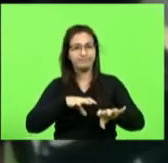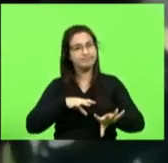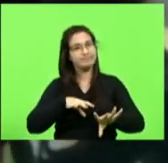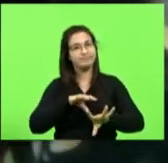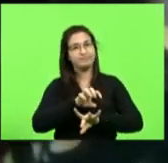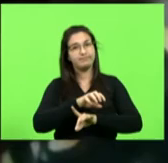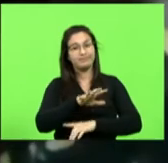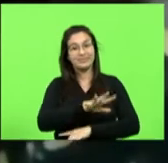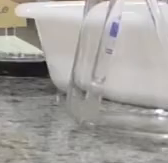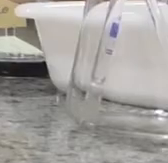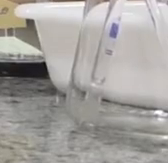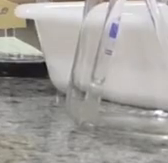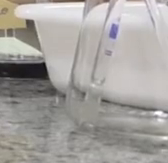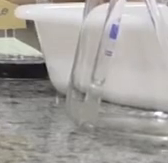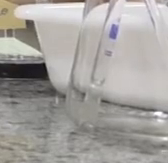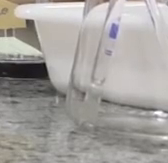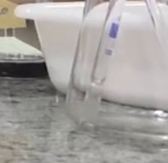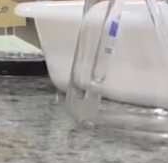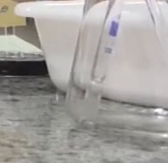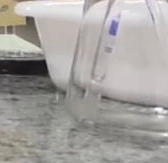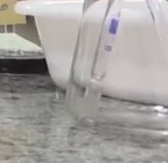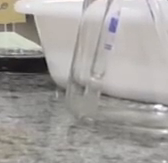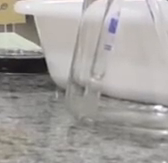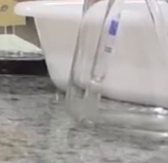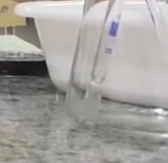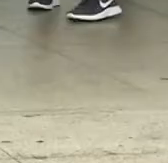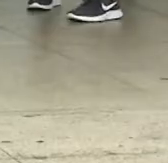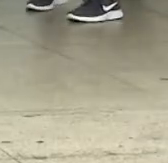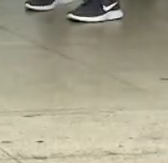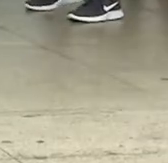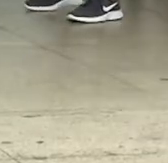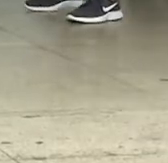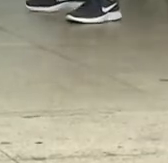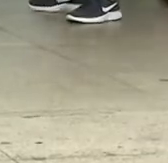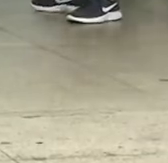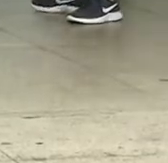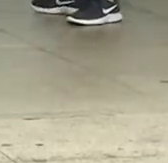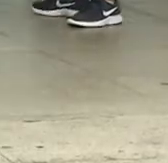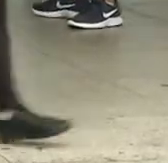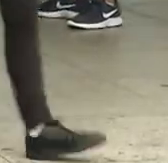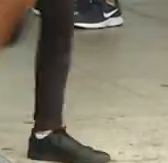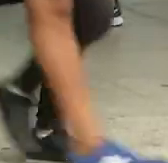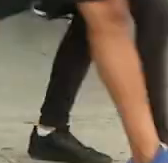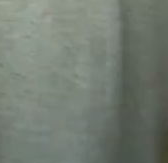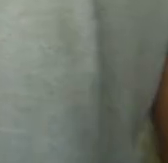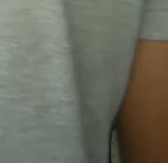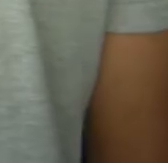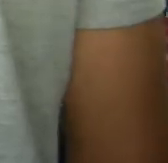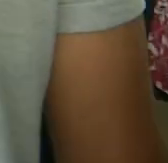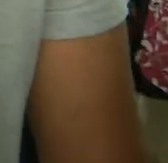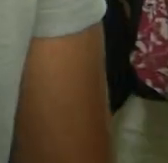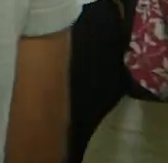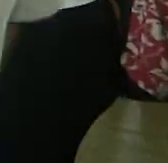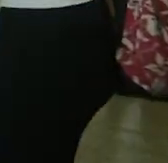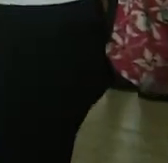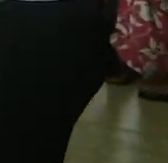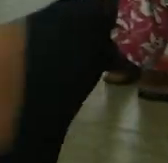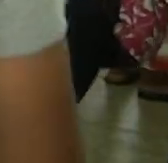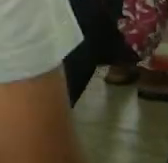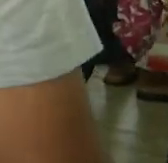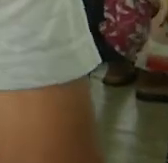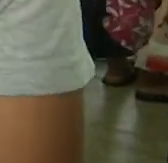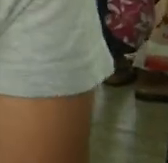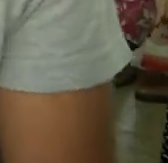uma profunda desigualdade. A audiência pública foi realizada em conjunto pelas Comissões de Educação e de Defesa dos Direitos